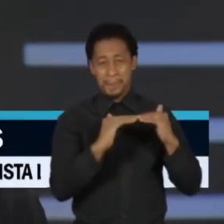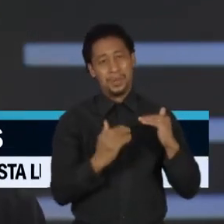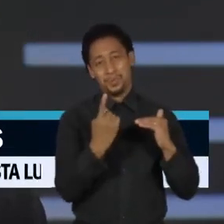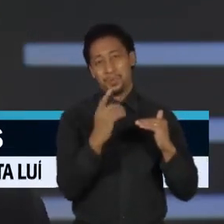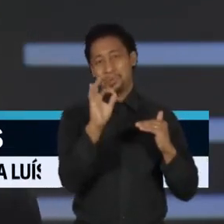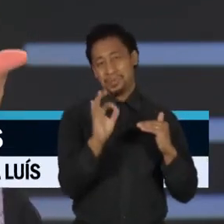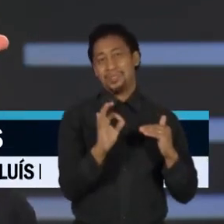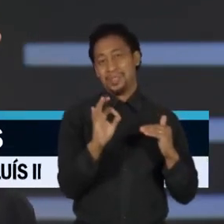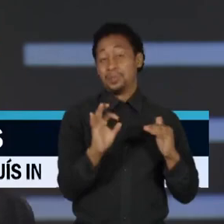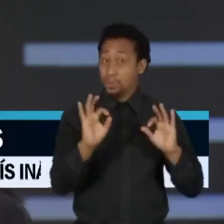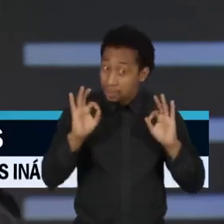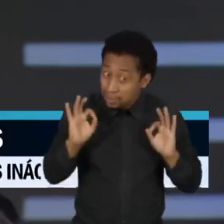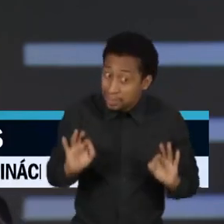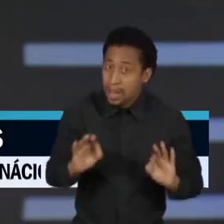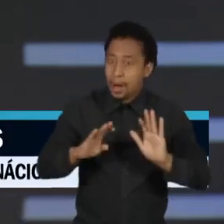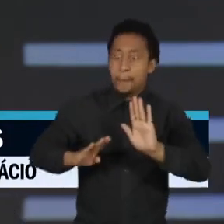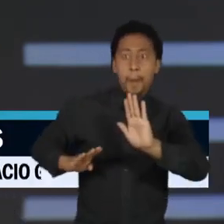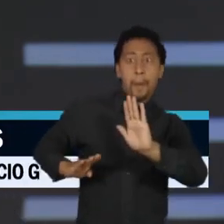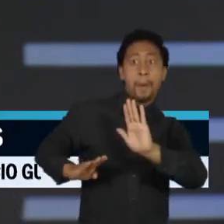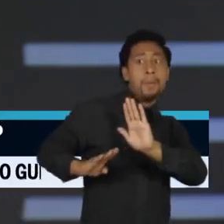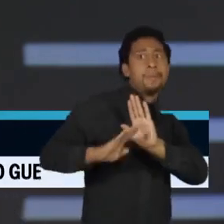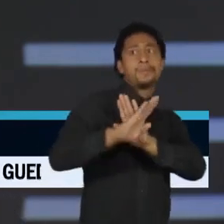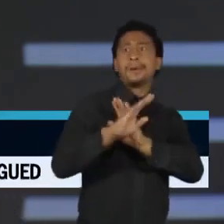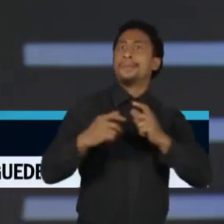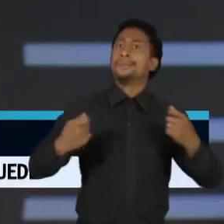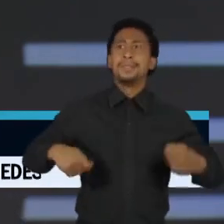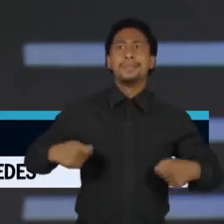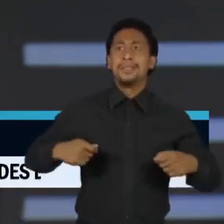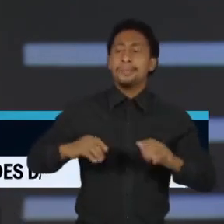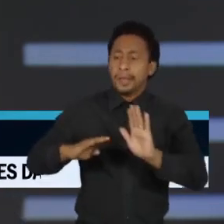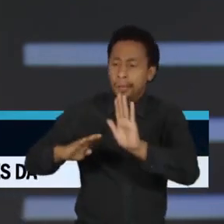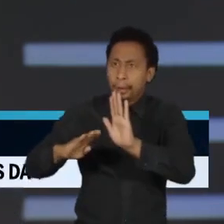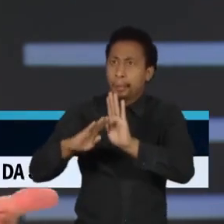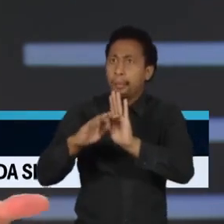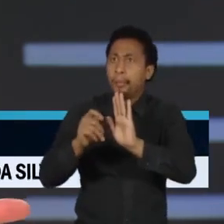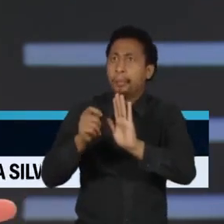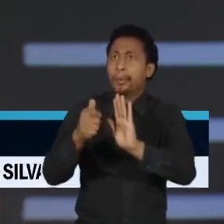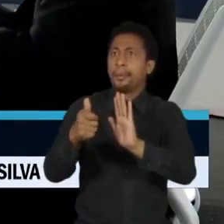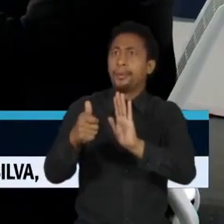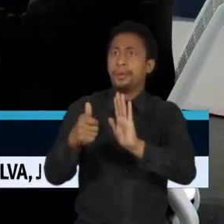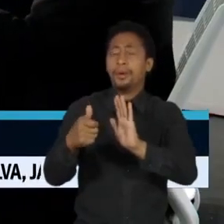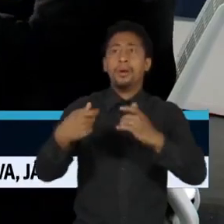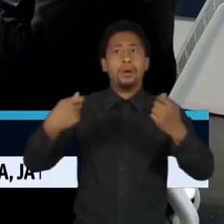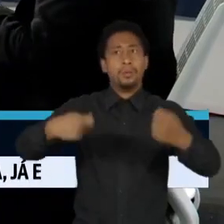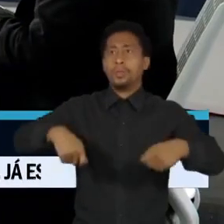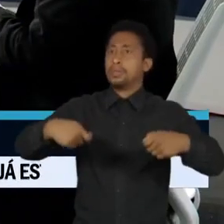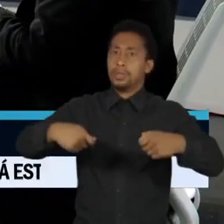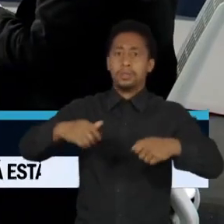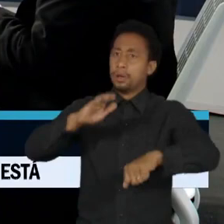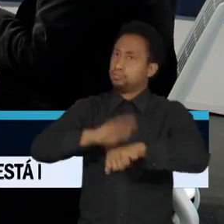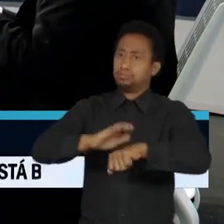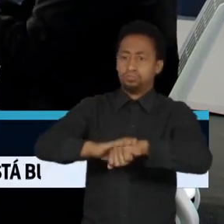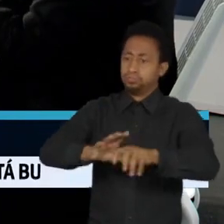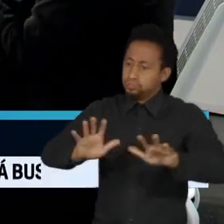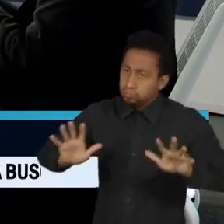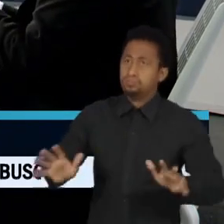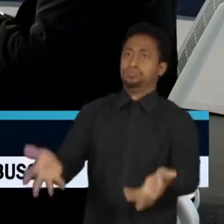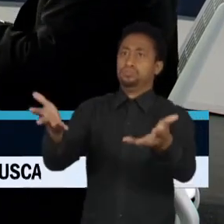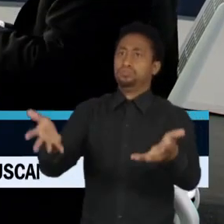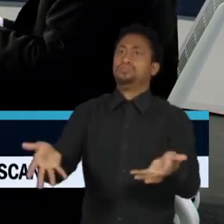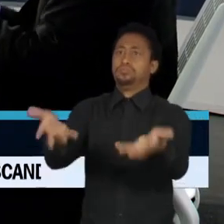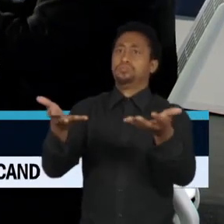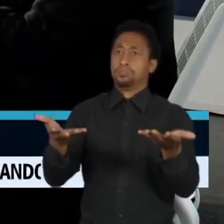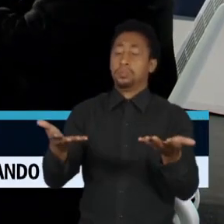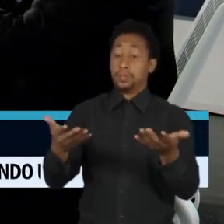deveria ter uma situação inversa. Se o país está crescendo tão pouco, teoricamente você deveria ter um momento de